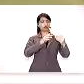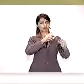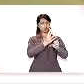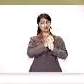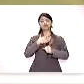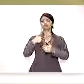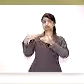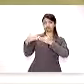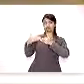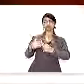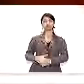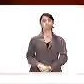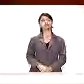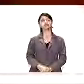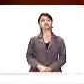nesse